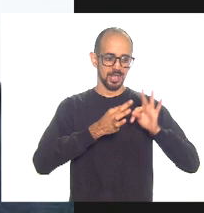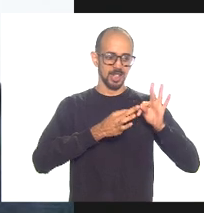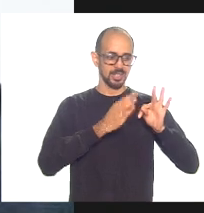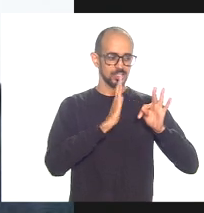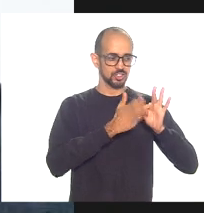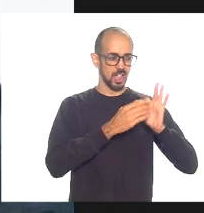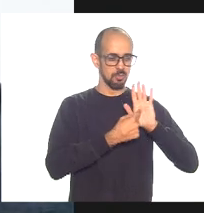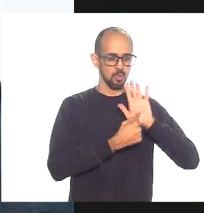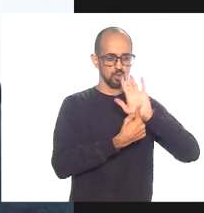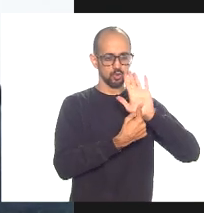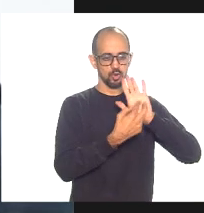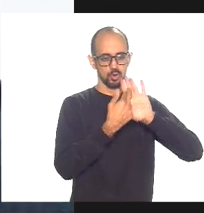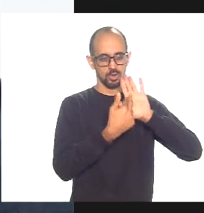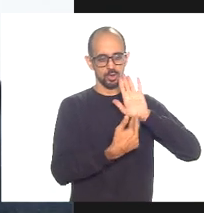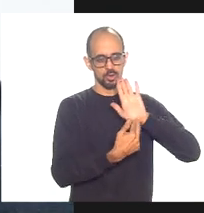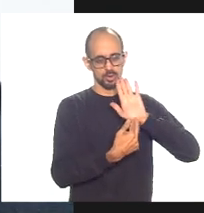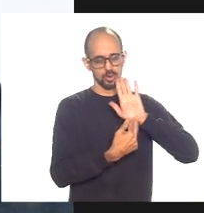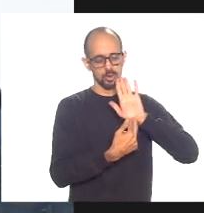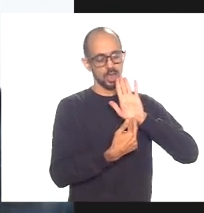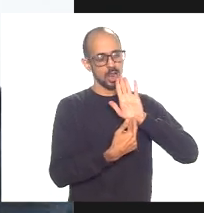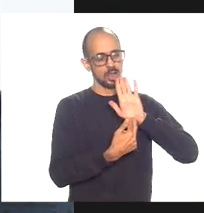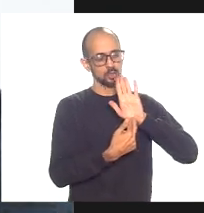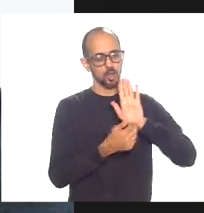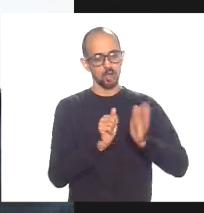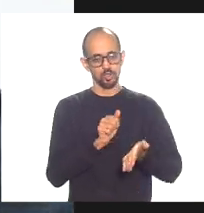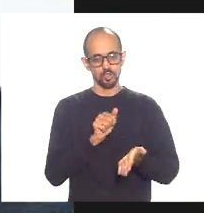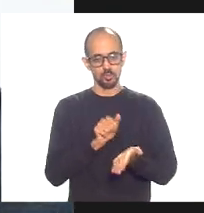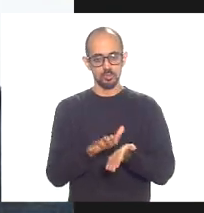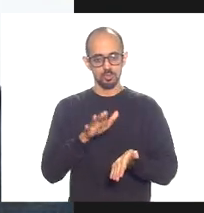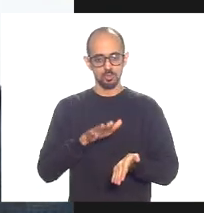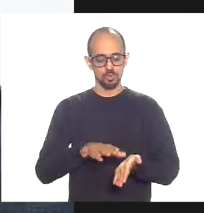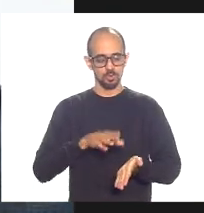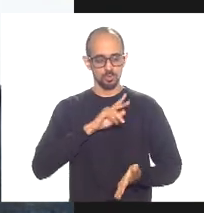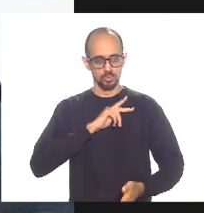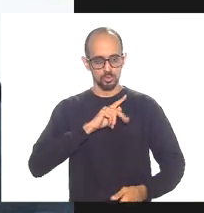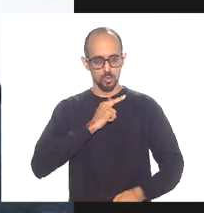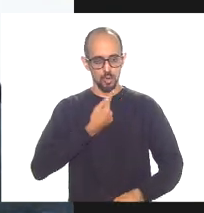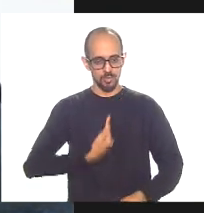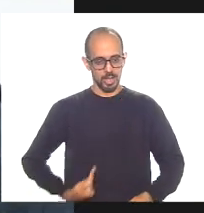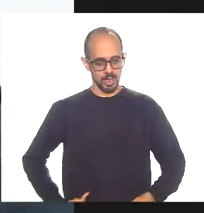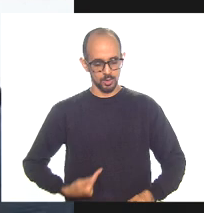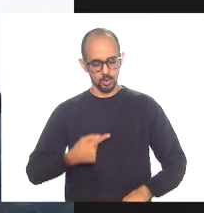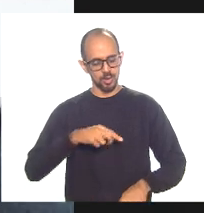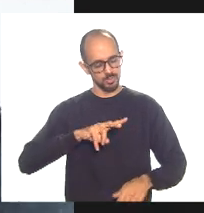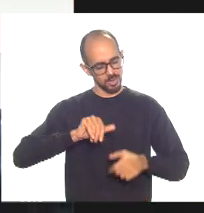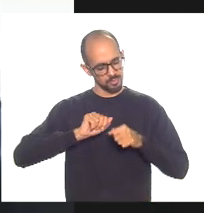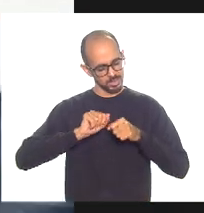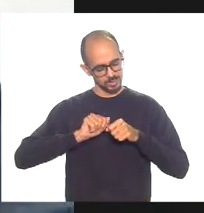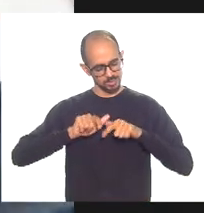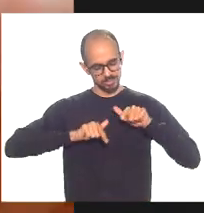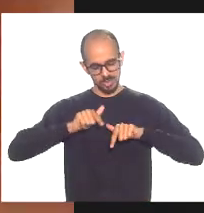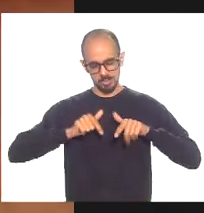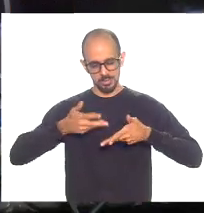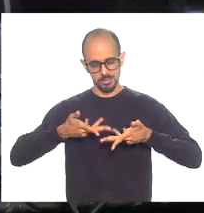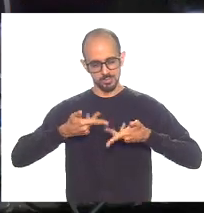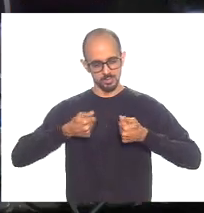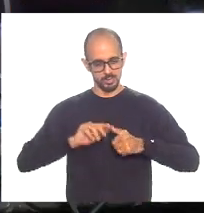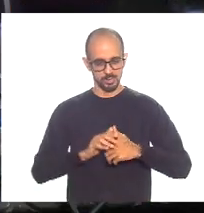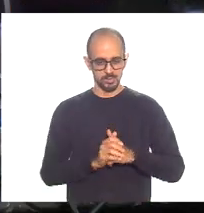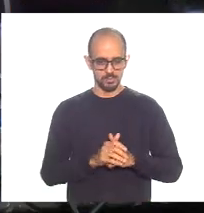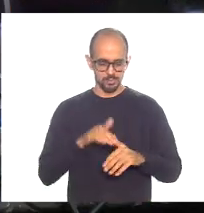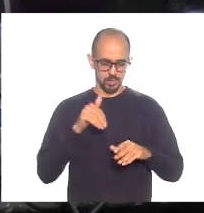da comissão do impeachment e que certamente vai fazer um ótimo trabalho à frente da subcorregedoria.